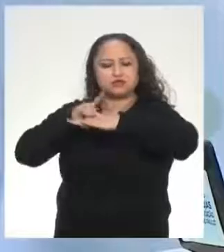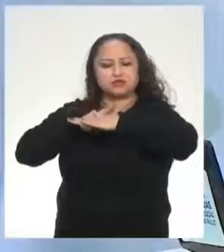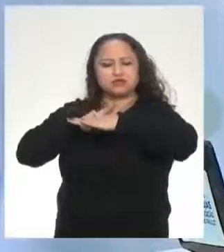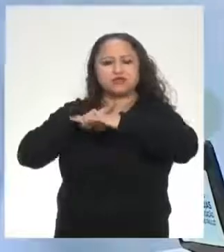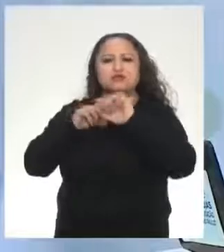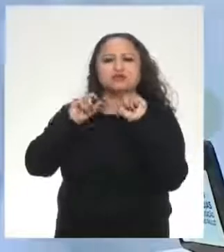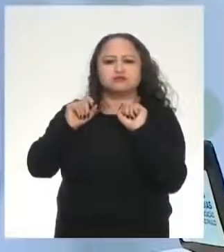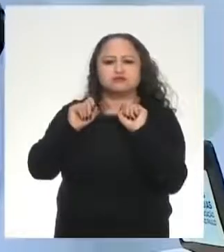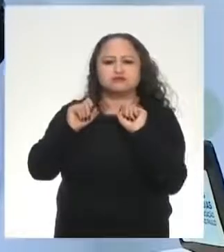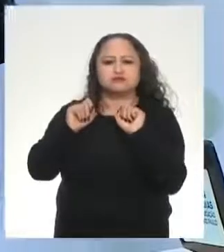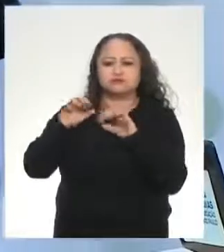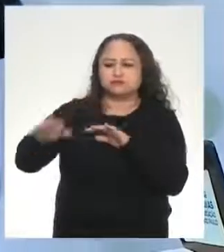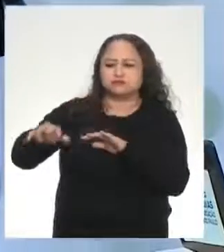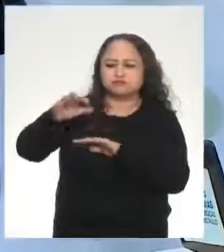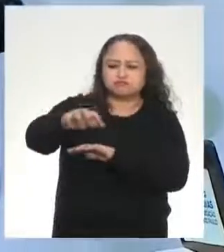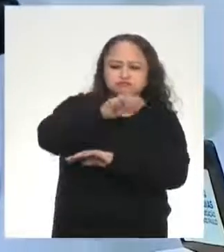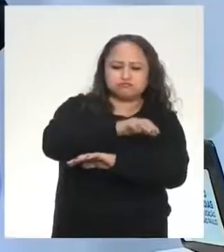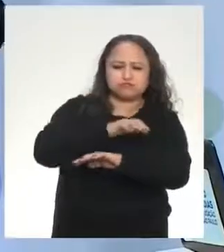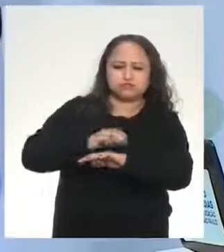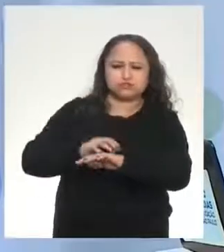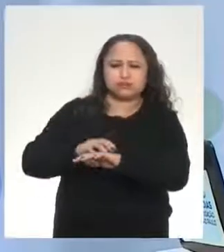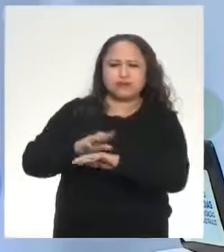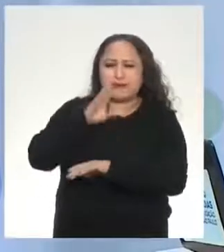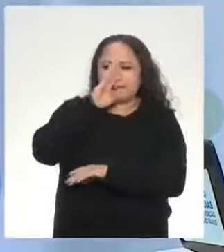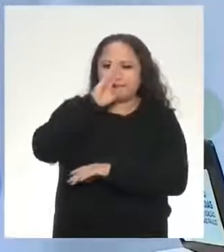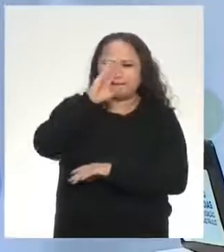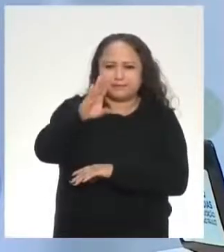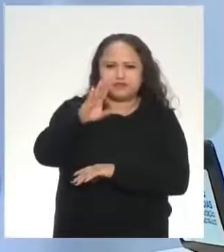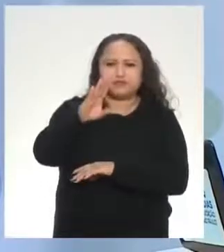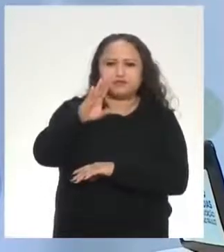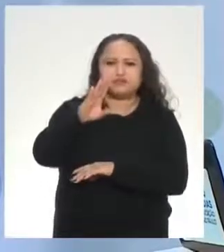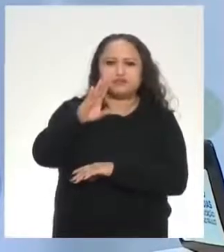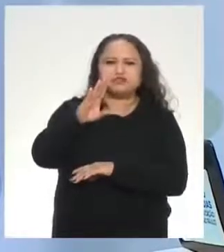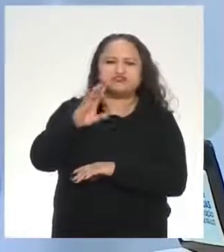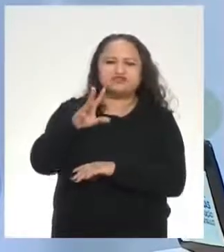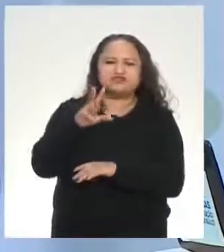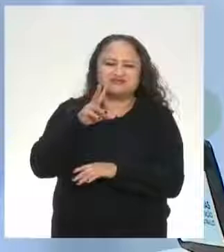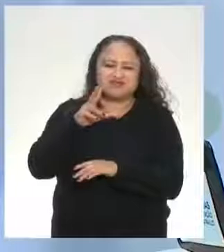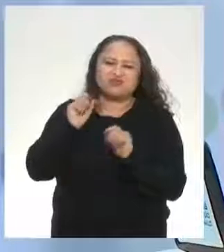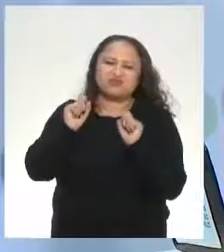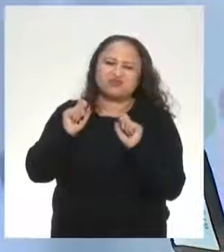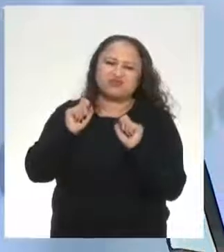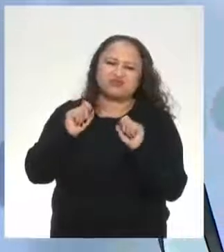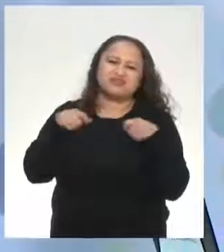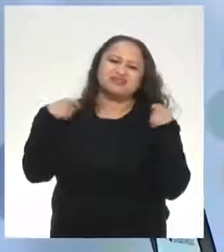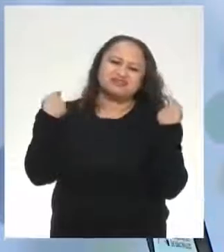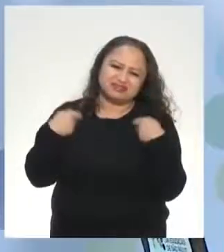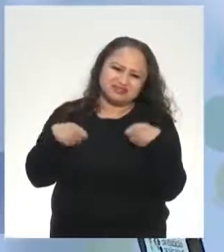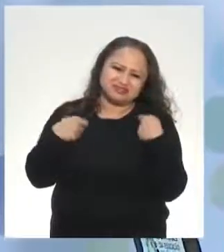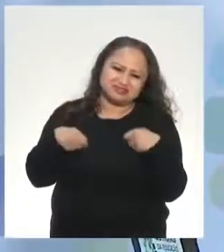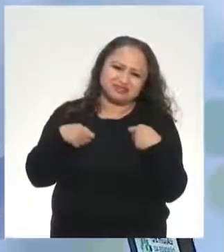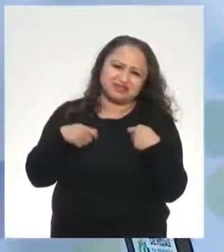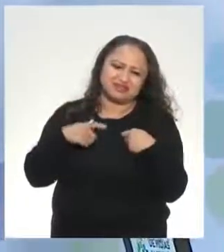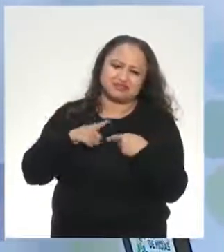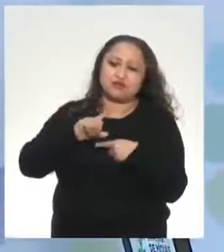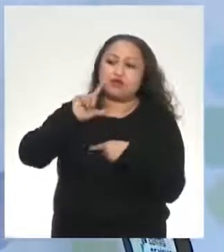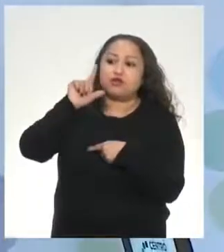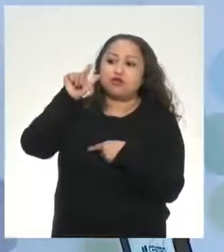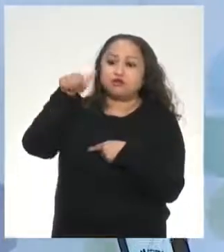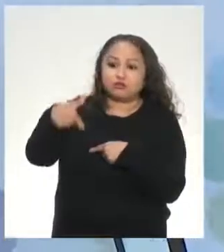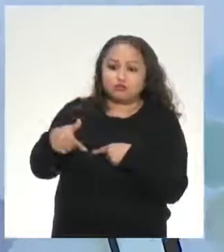deslocamentos aí das populações, principalmente deslocamentos forçados. é o que a gente vai ver no próximo slide, que são